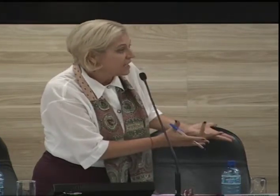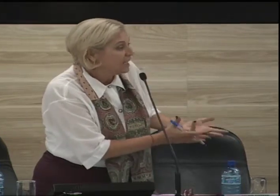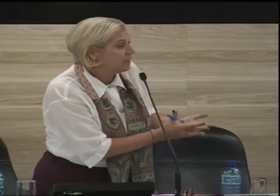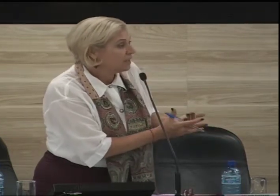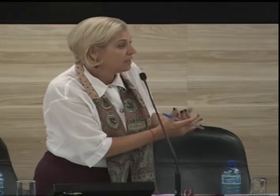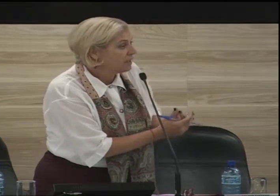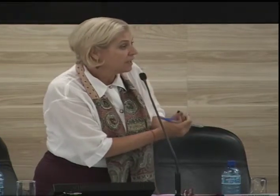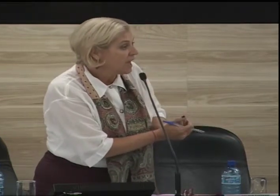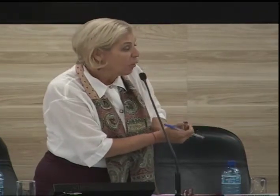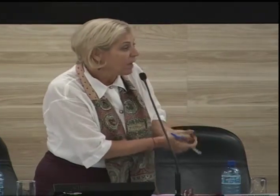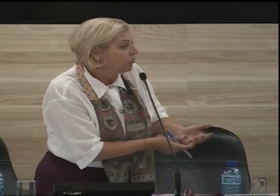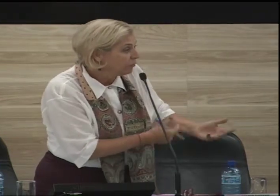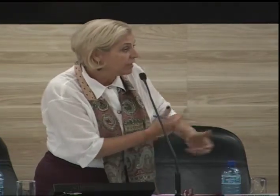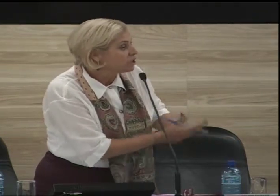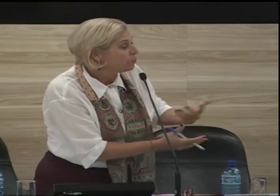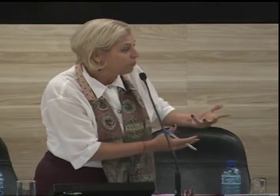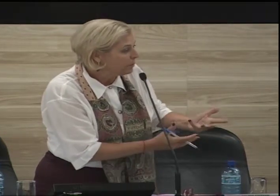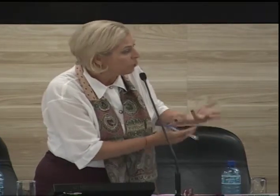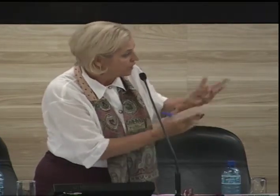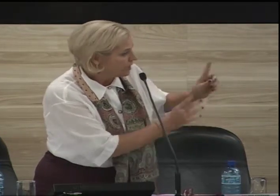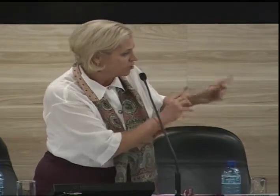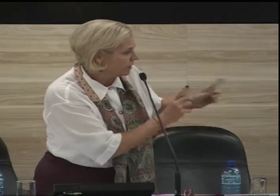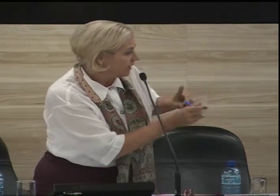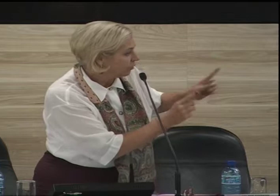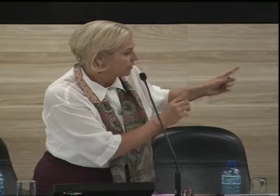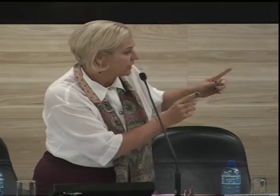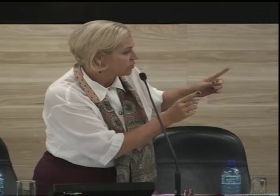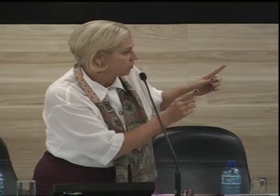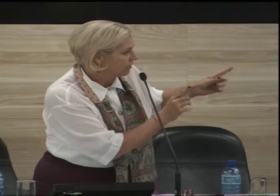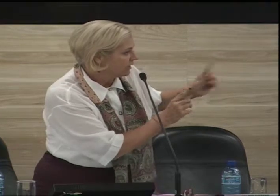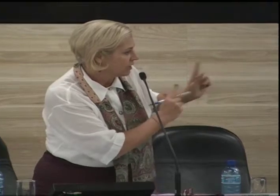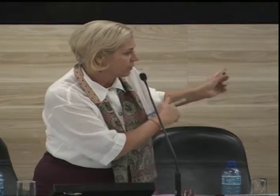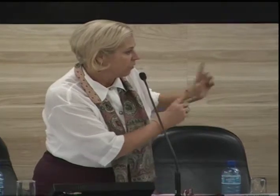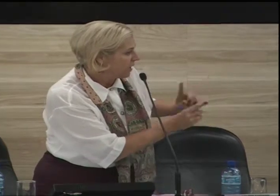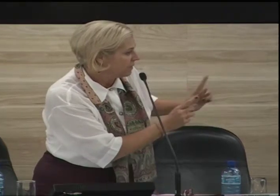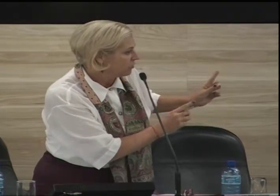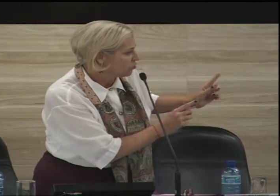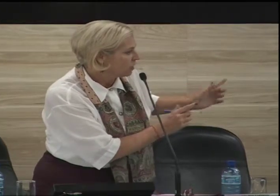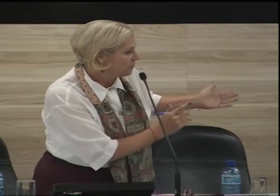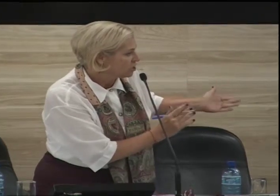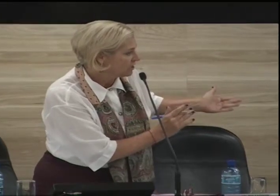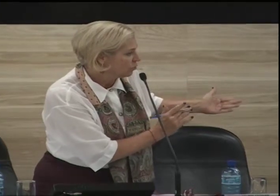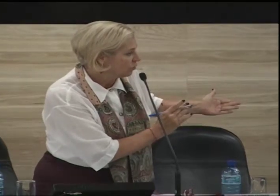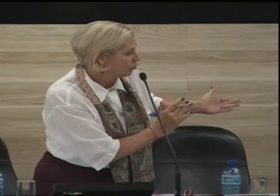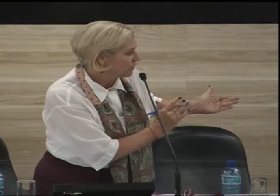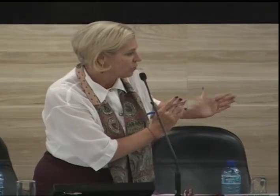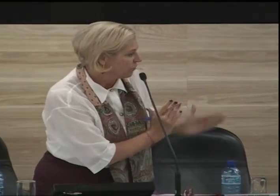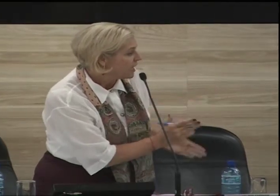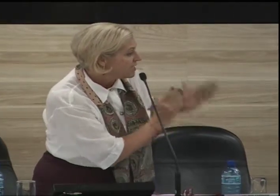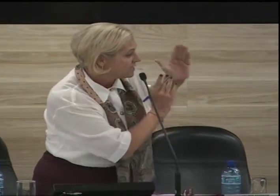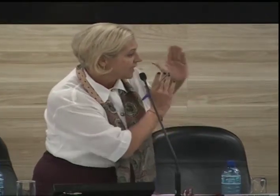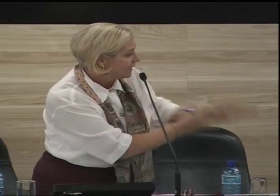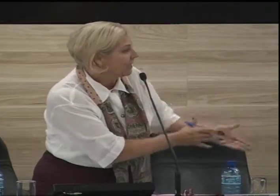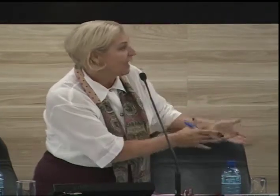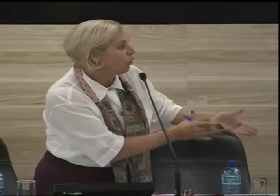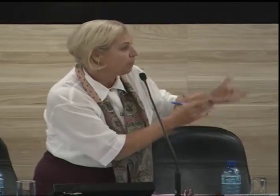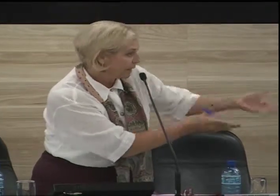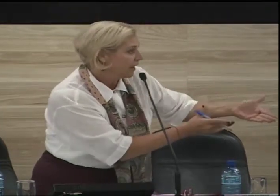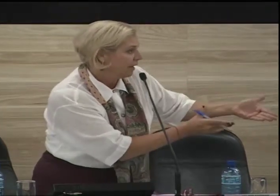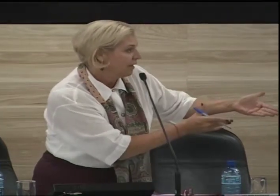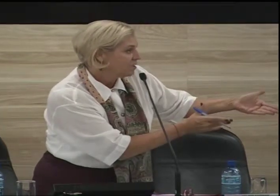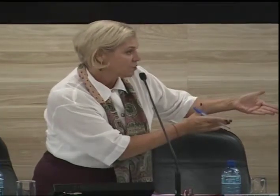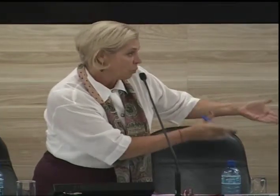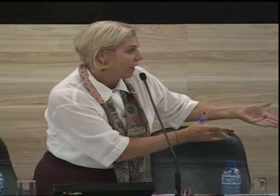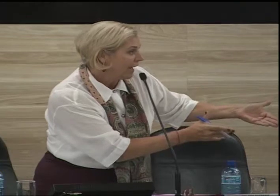grandes, há um grande problema. O que ajuda até no trânsito, na verdade, porque é um caminhão só. Imagina se todo mundo resolver sair de carro